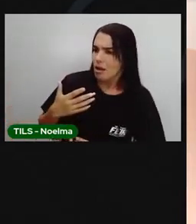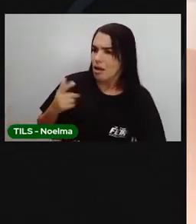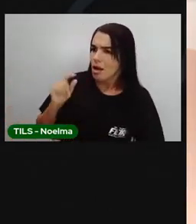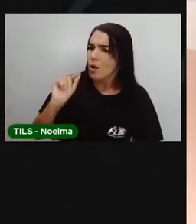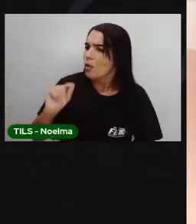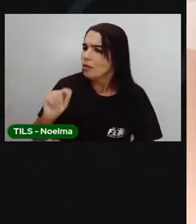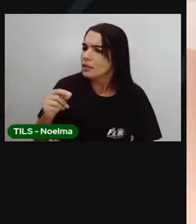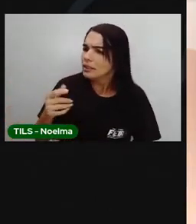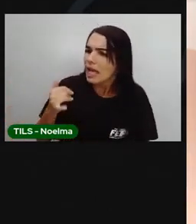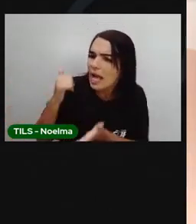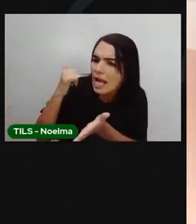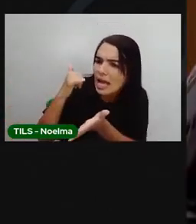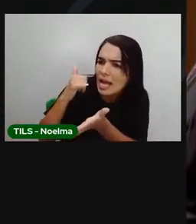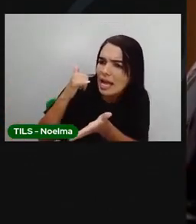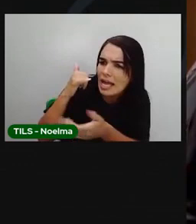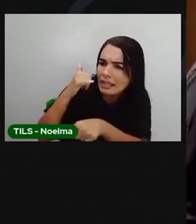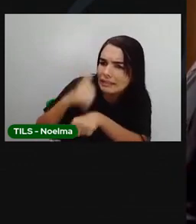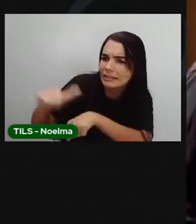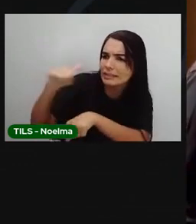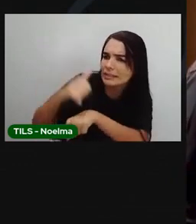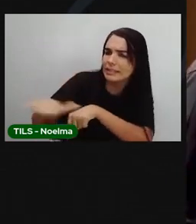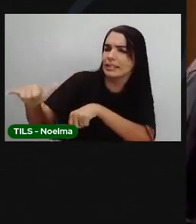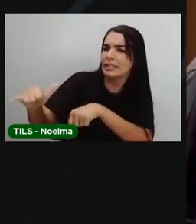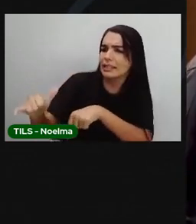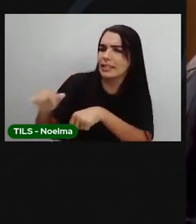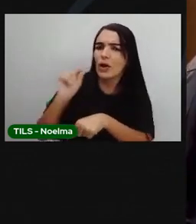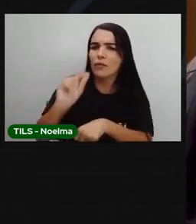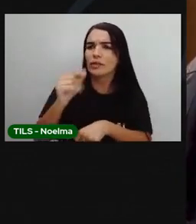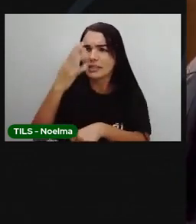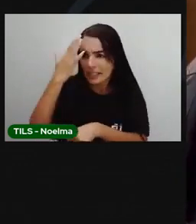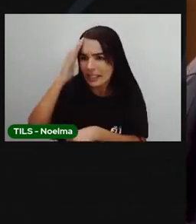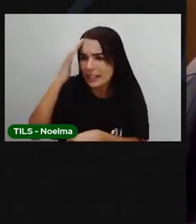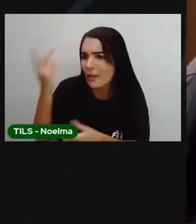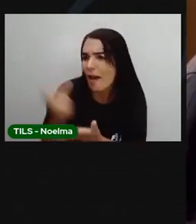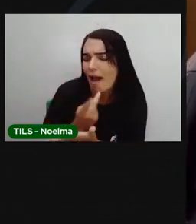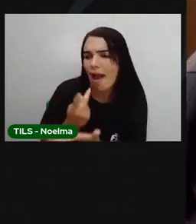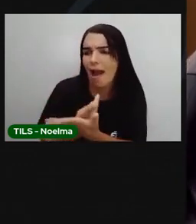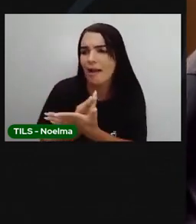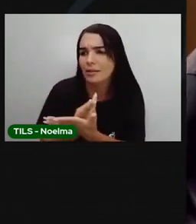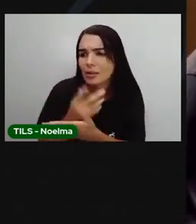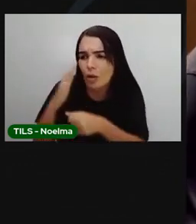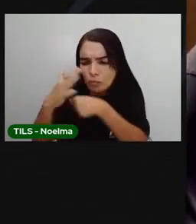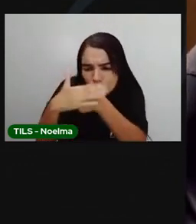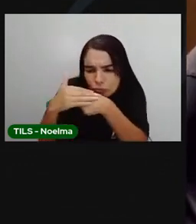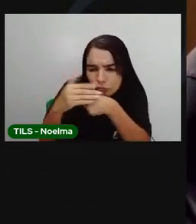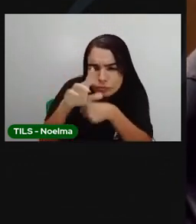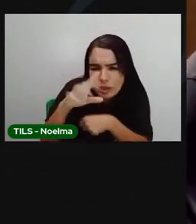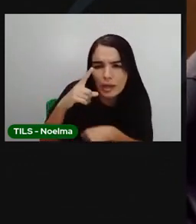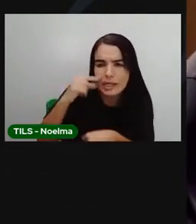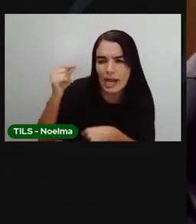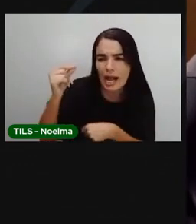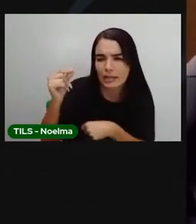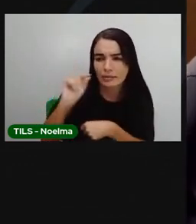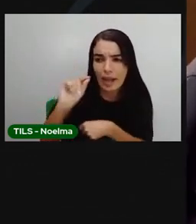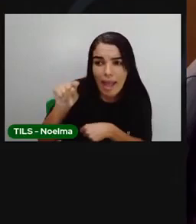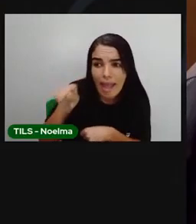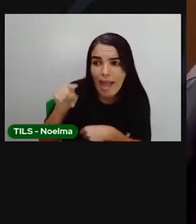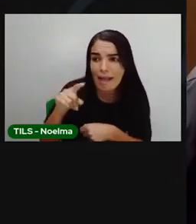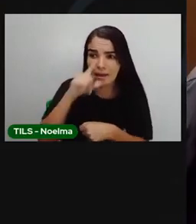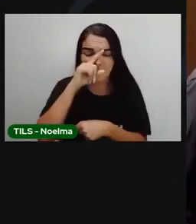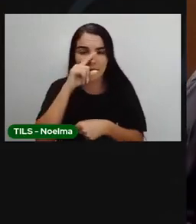enganas, meu filho. O bicho de pelo macio e ar bondoso é que é o terrível gato.